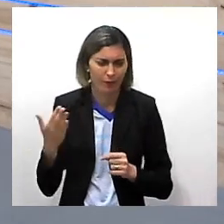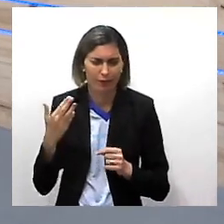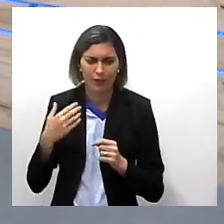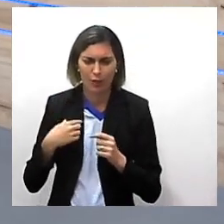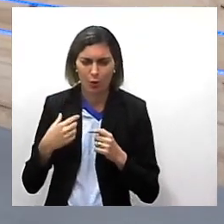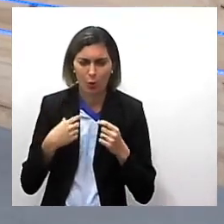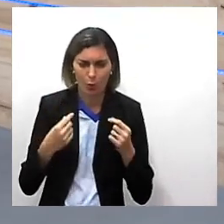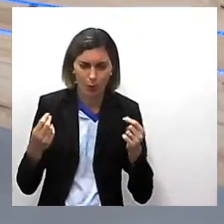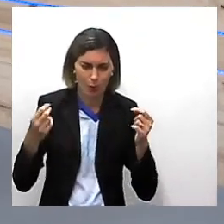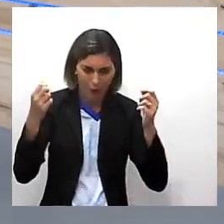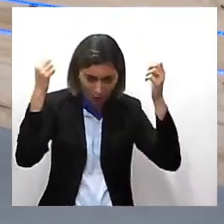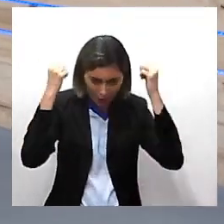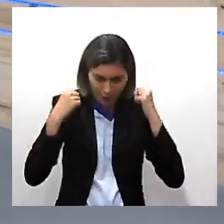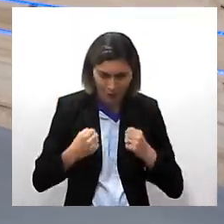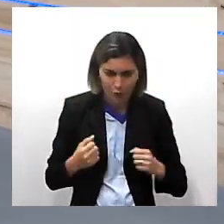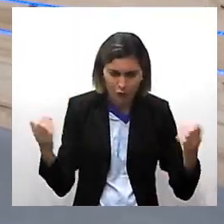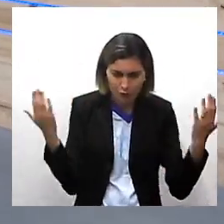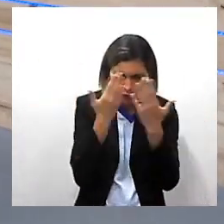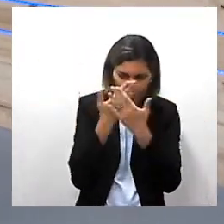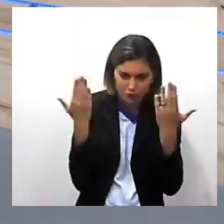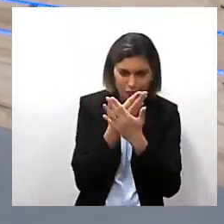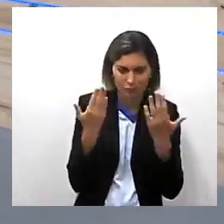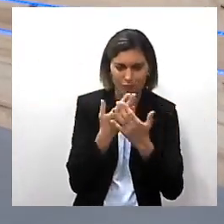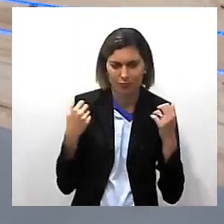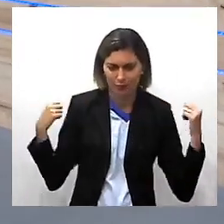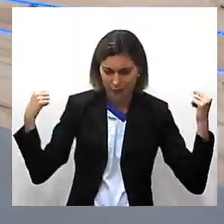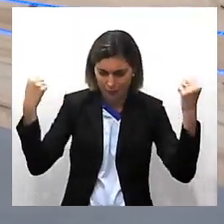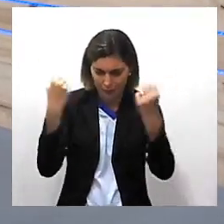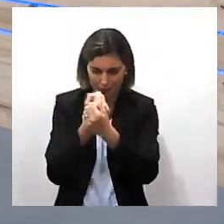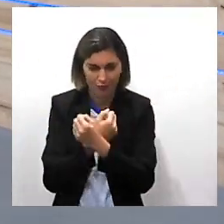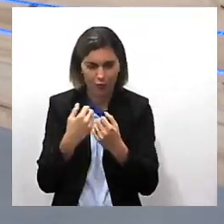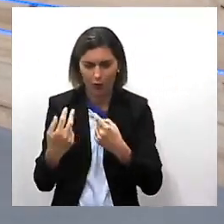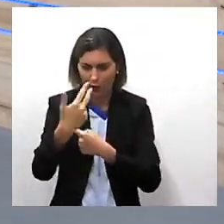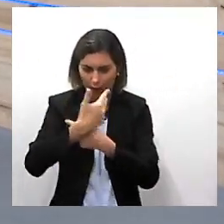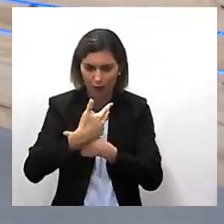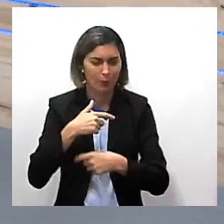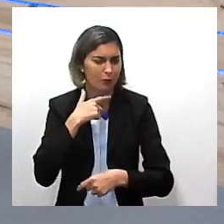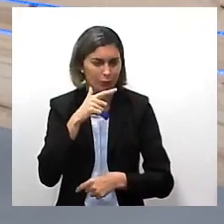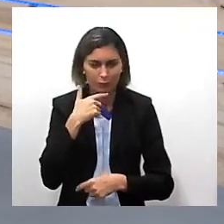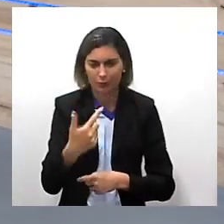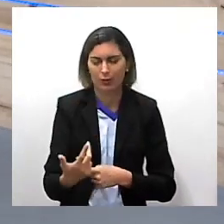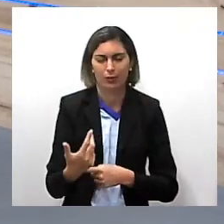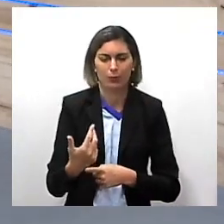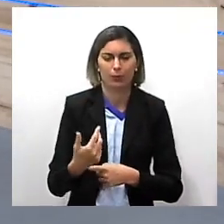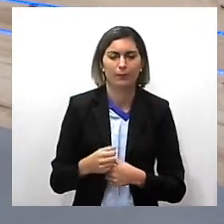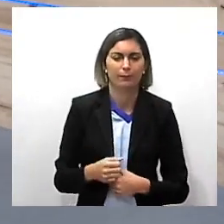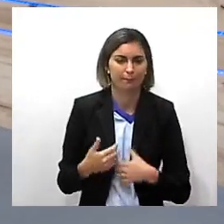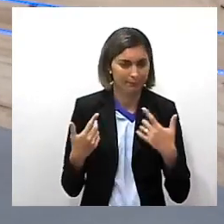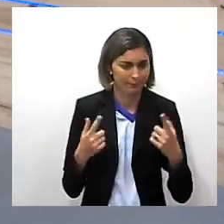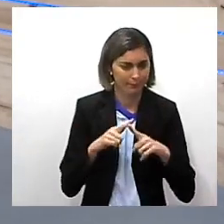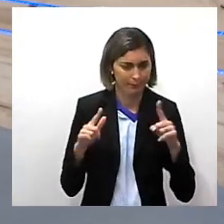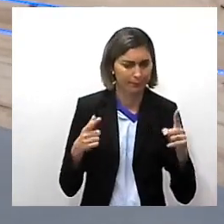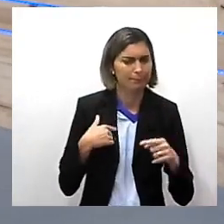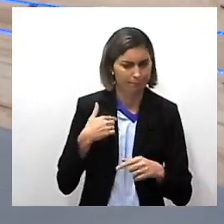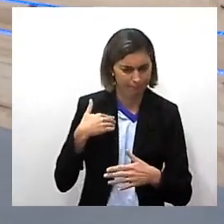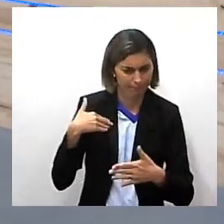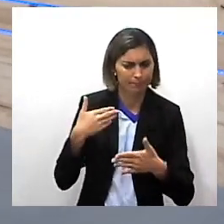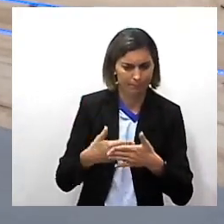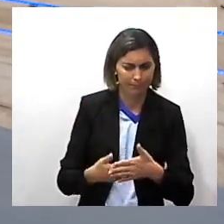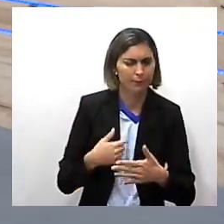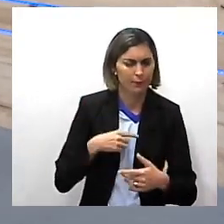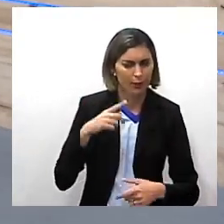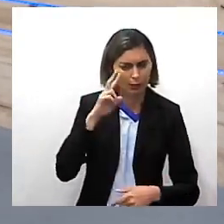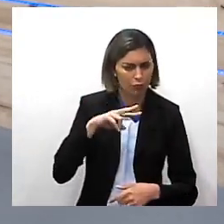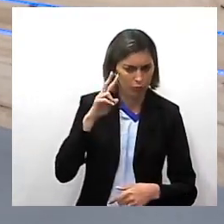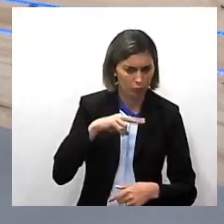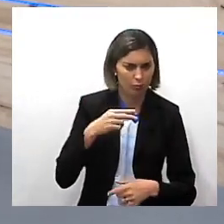Robertão colocou uma capa de visibilidade e não foi pego pelas câmeras do professor Luiz Fernando. Galera. Mas daqui a pouquinho tem